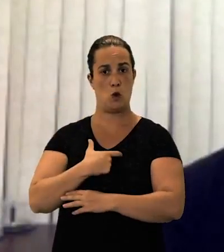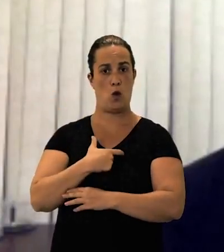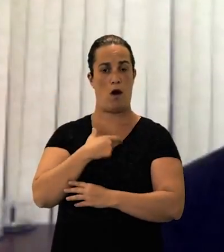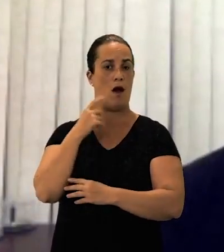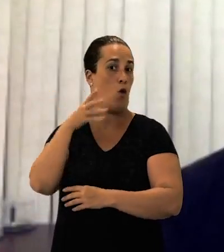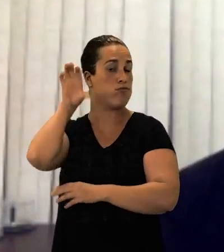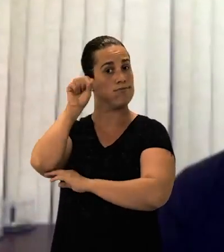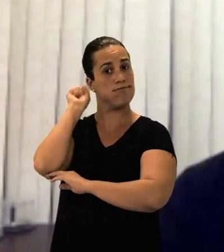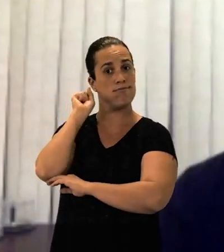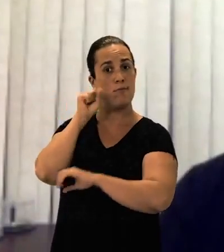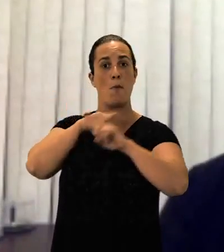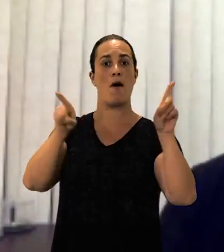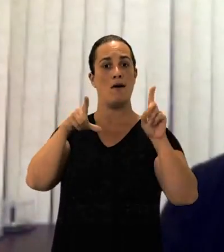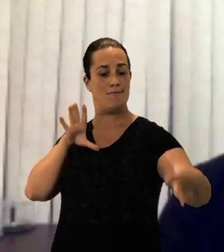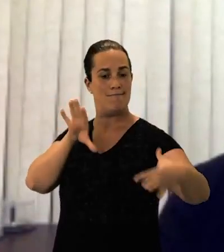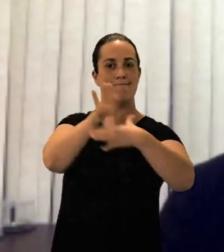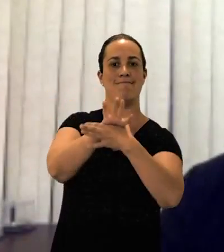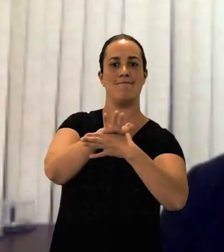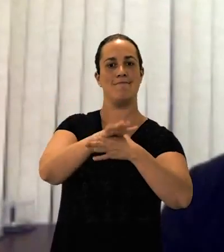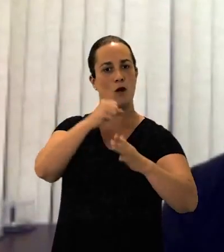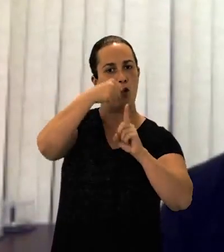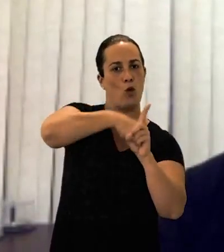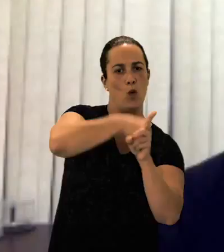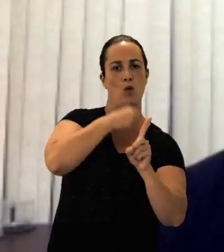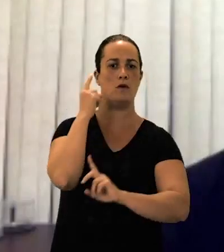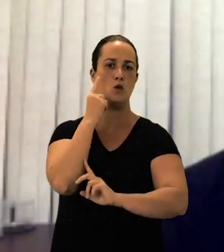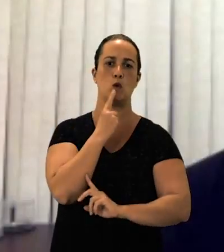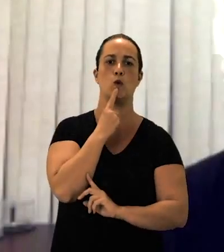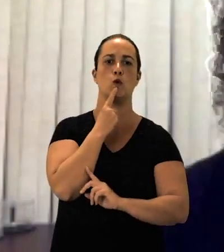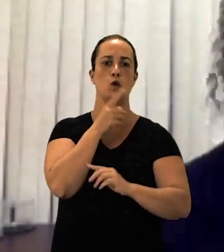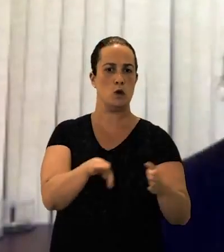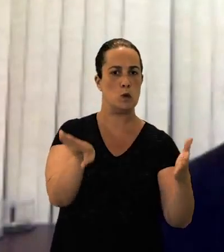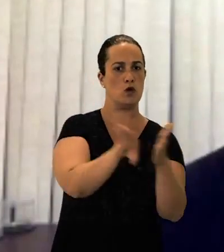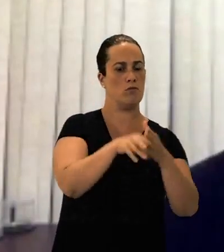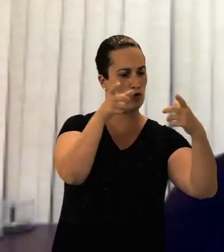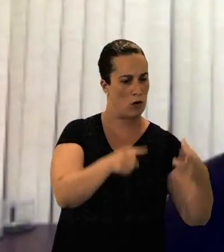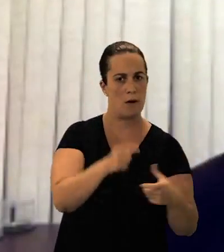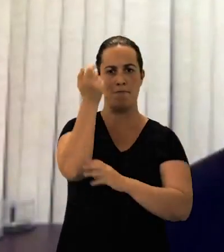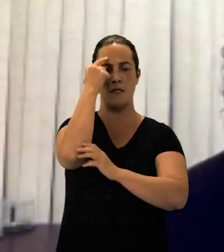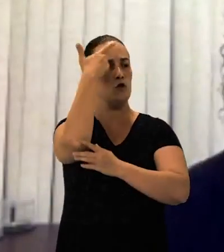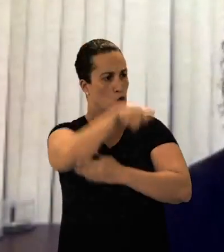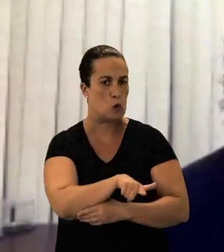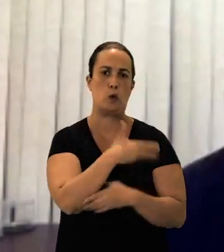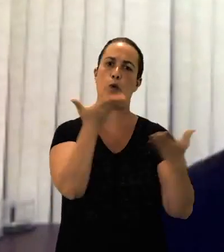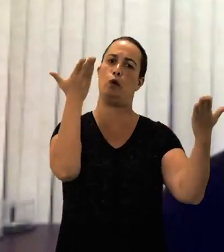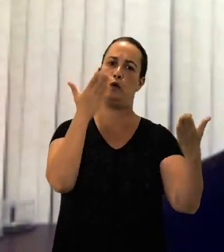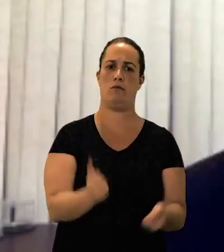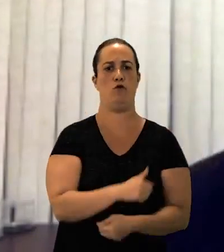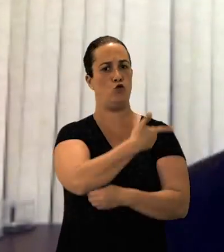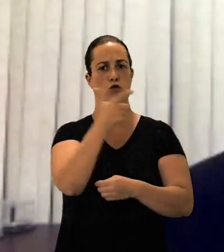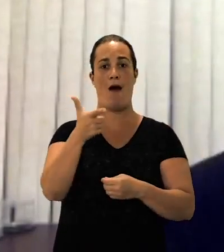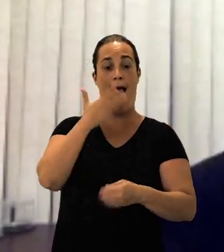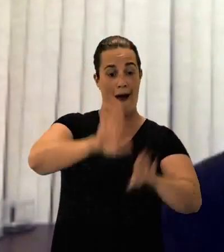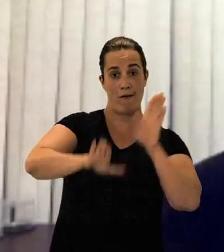surdo, né, tendo com as causas surdas, com a questão de chegar em lugares e pensar, poxa, mas de novo aqui não tem, muitas